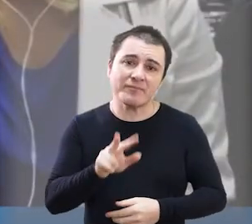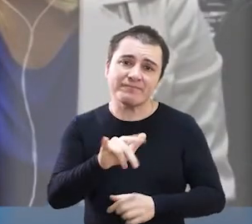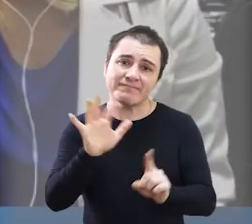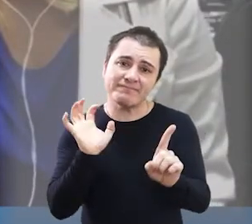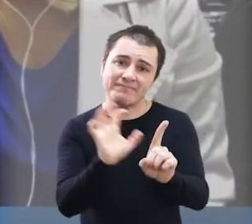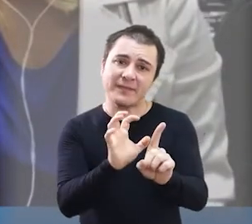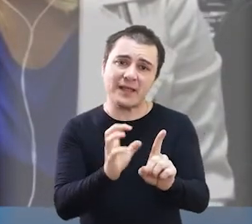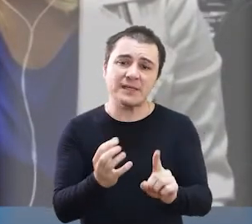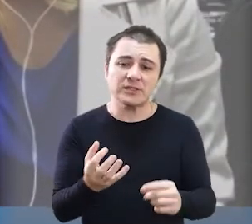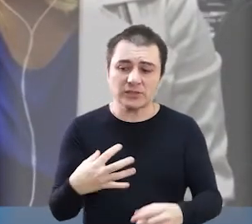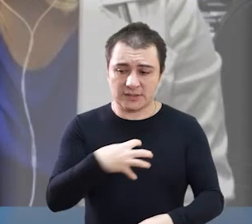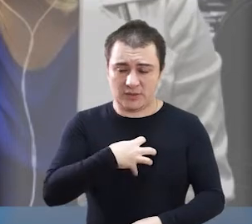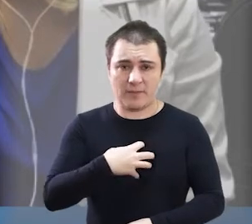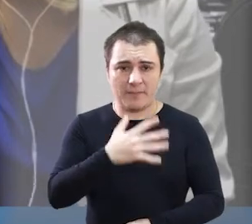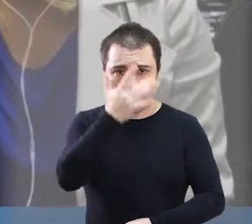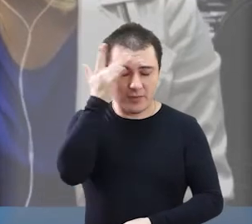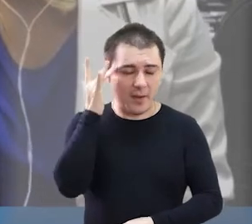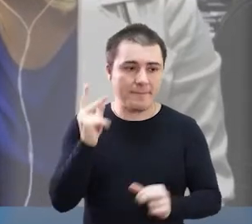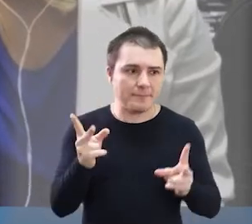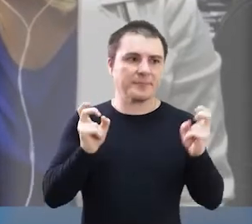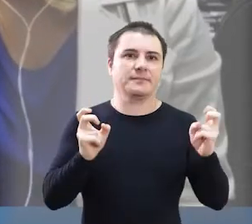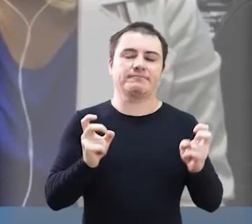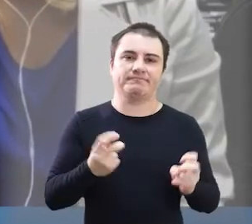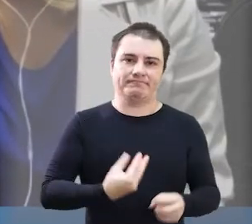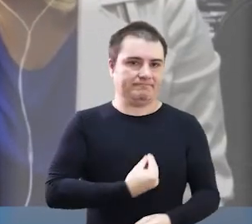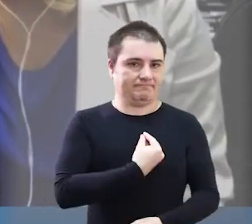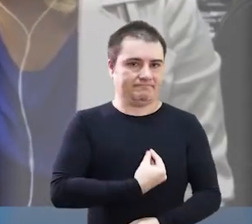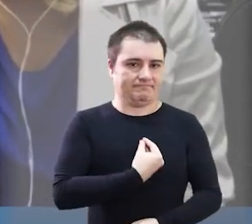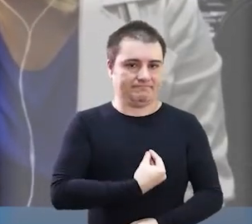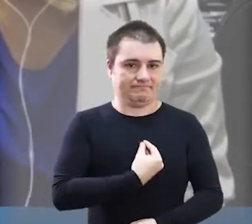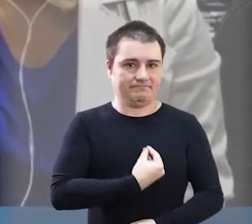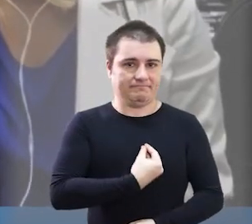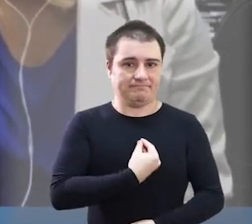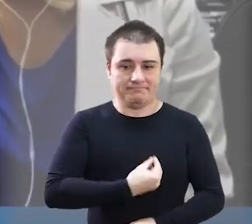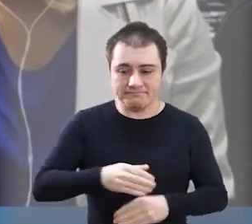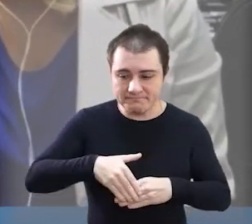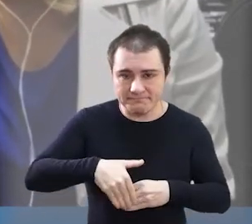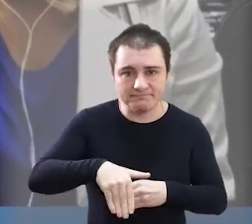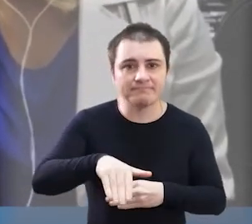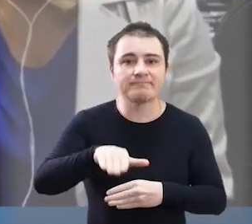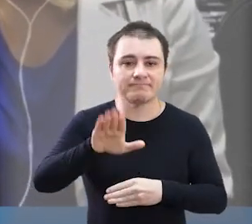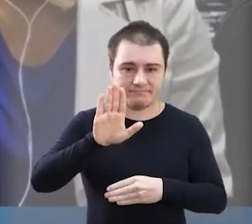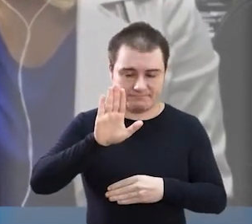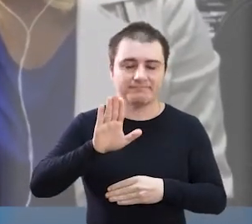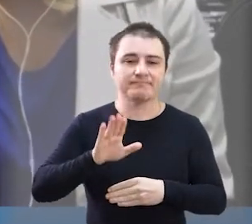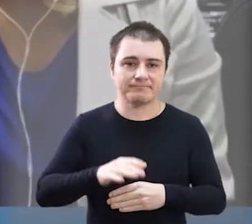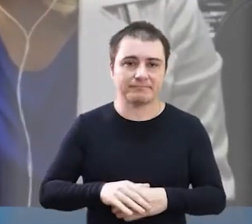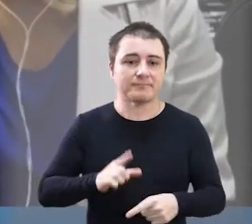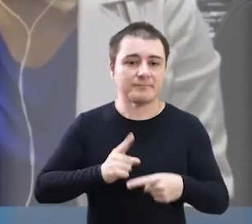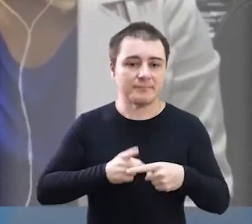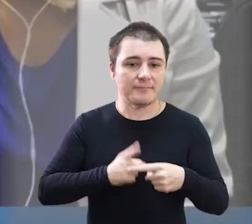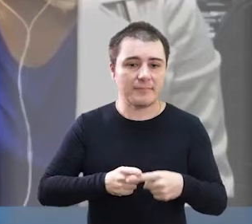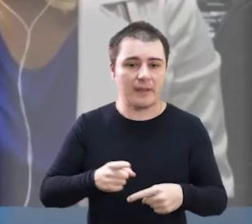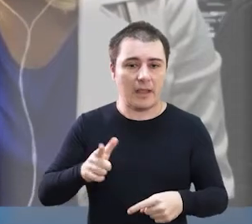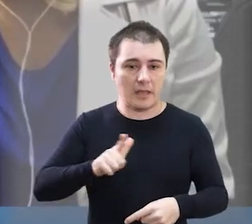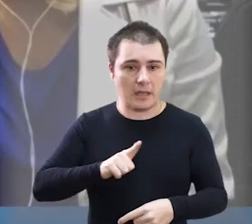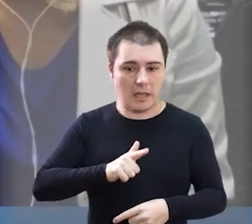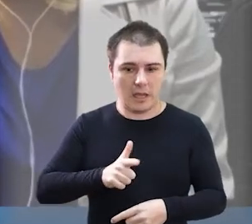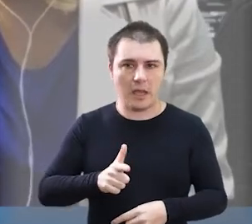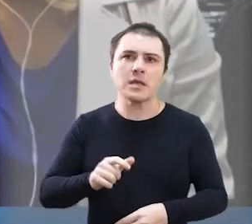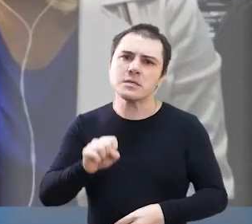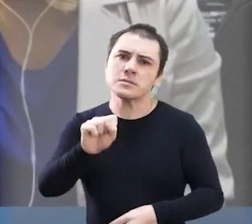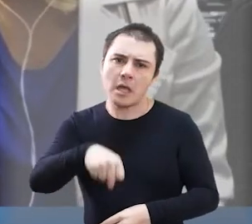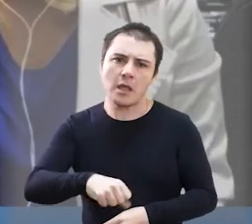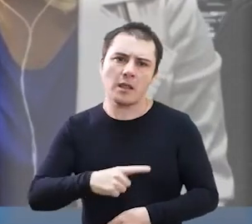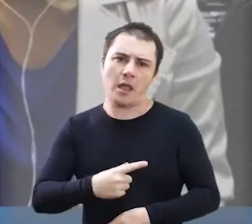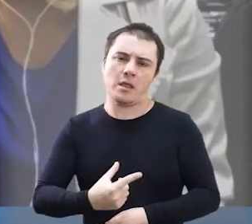vai afetar a maneira como a pessoa vai encarar, vai elaborar todo o processo, como que a pessoa vai se relacionar com essa pessoa. Você pode parecer estranho, mas